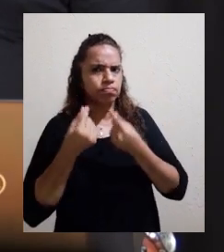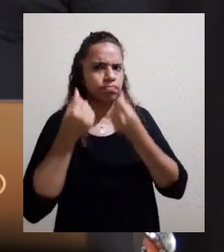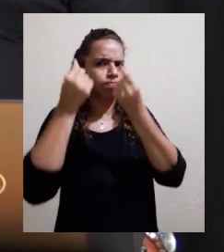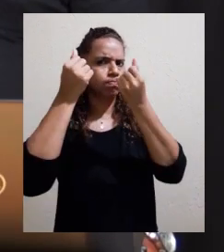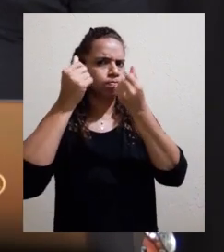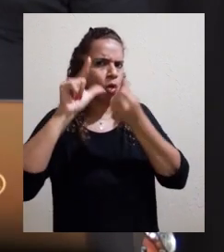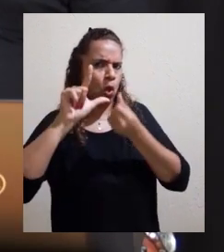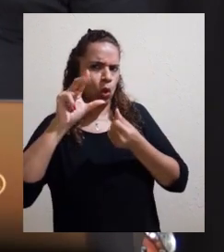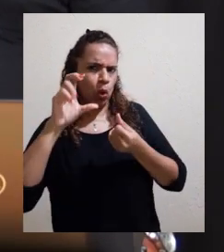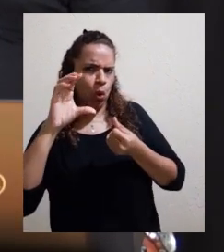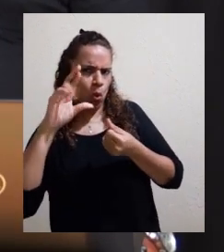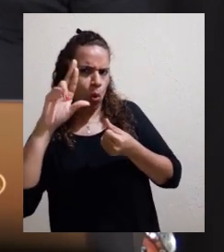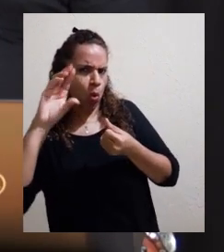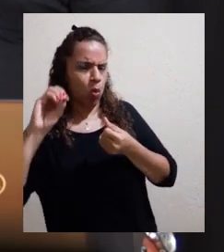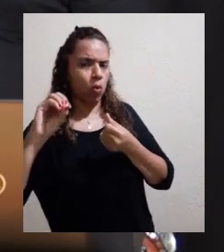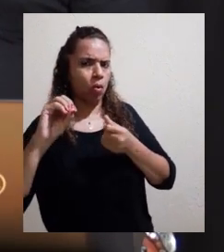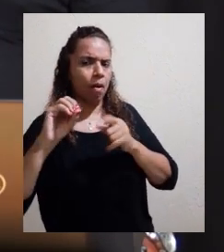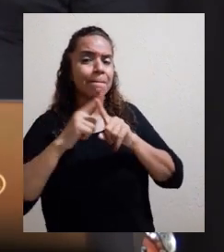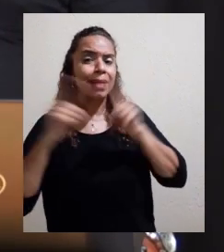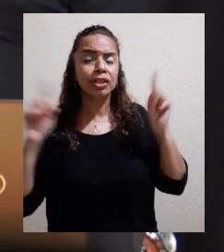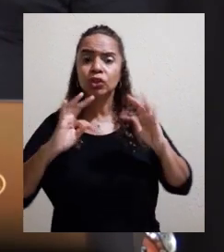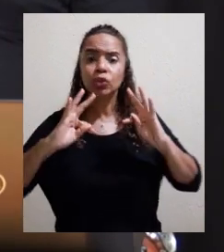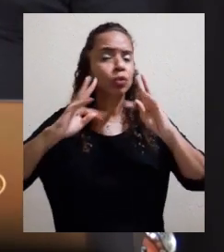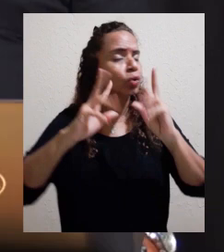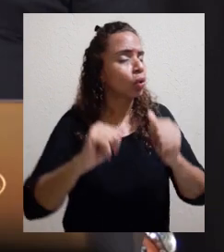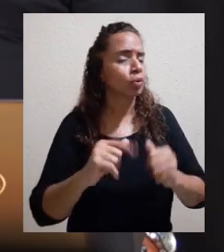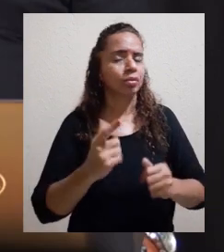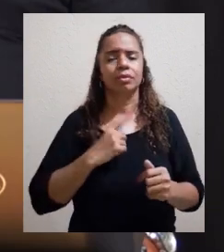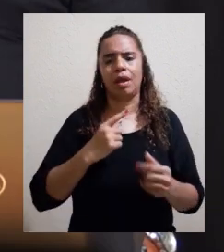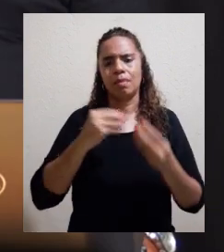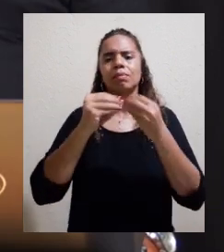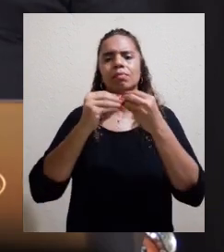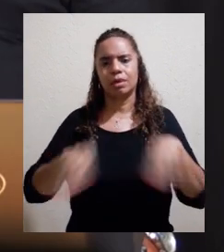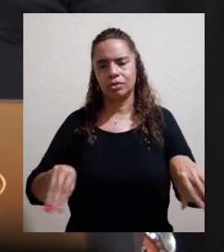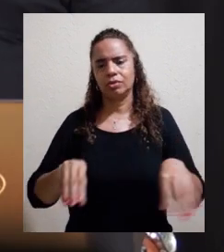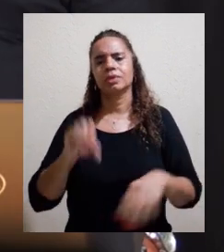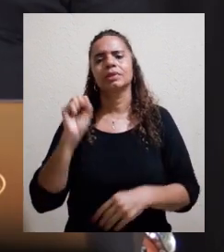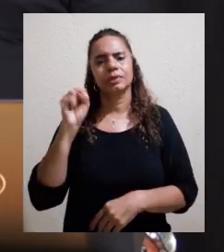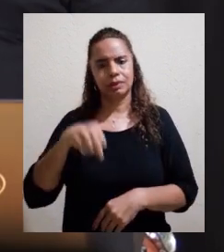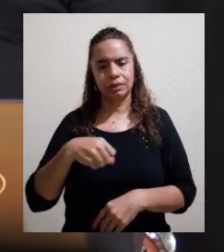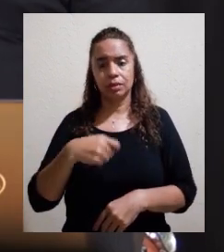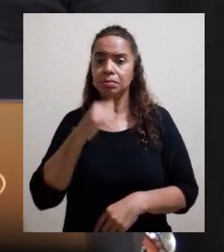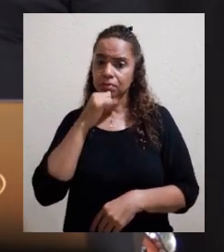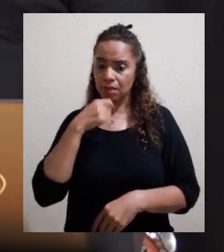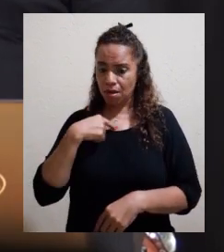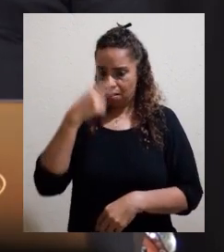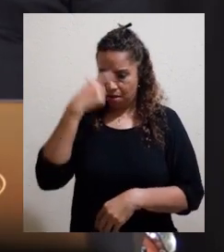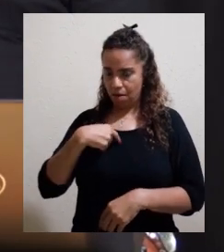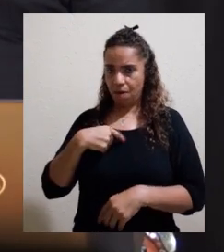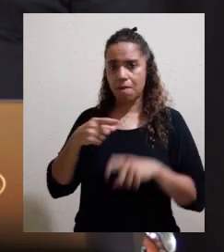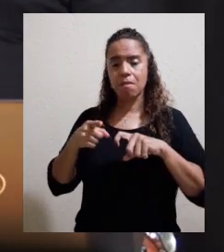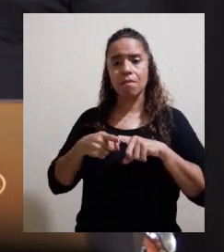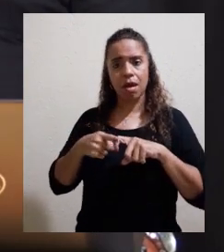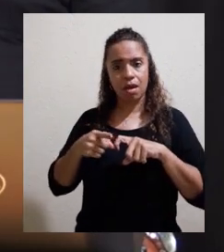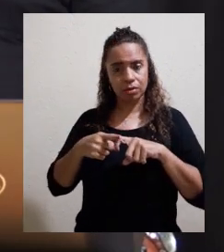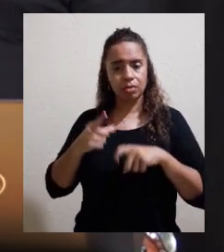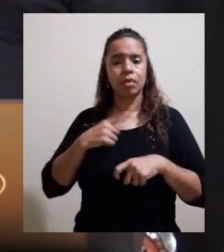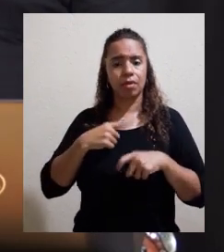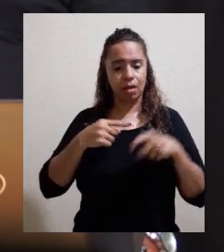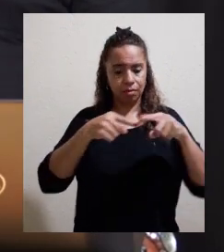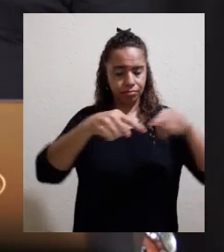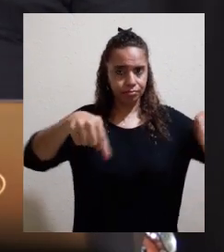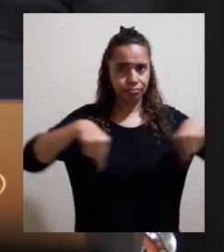lucrar lá. Mas todo mundo está tendo prejuízo. Todo mundo está tendo prejuízo. Eu sou médico, atendo em